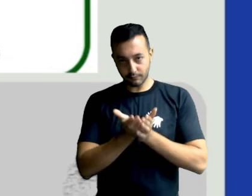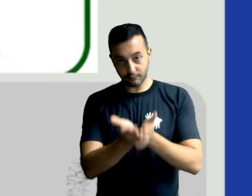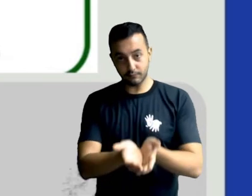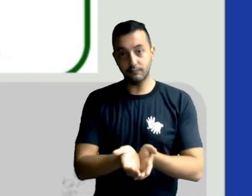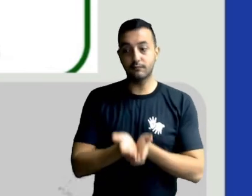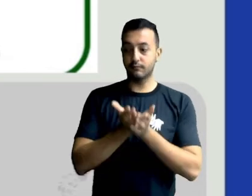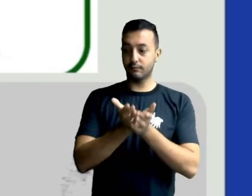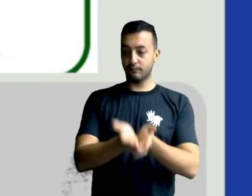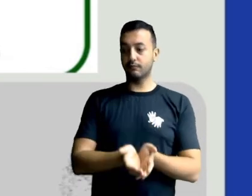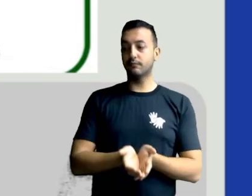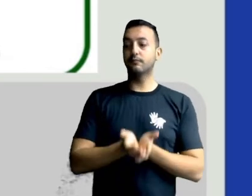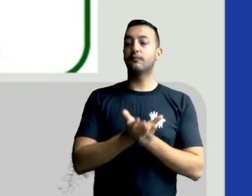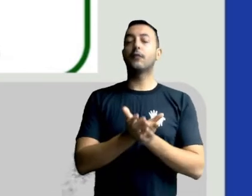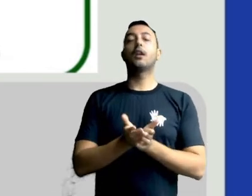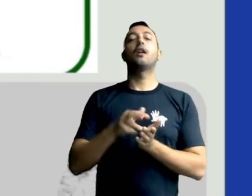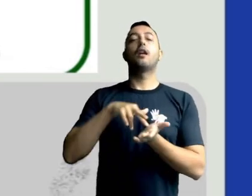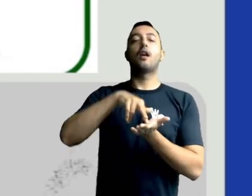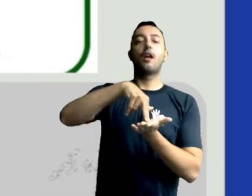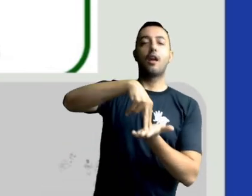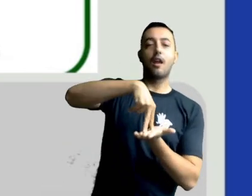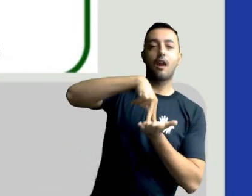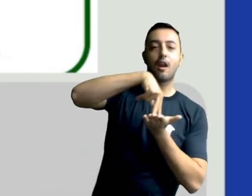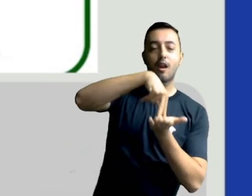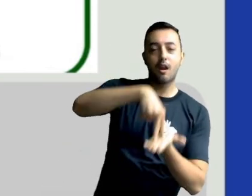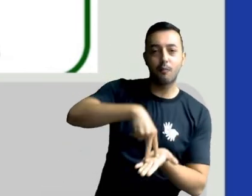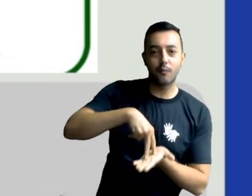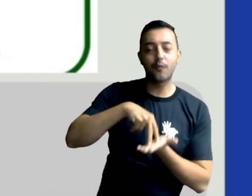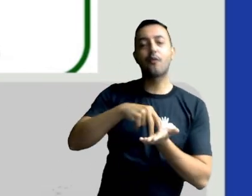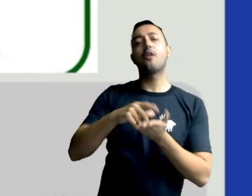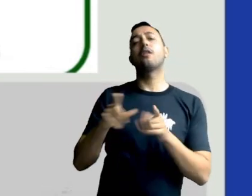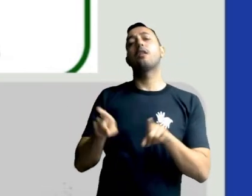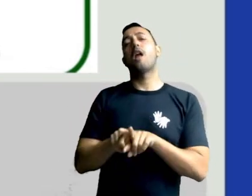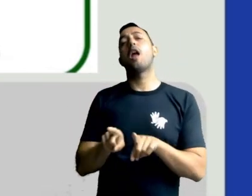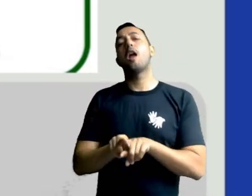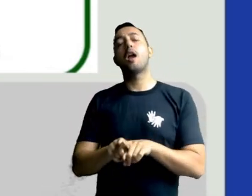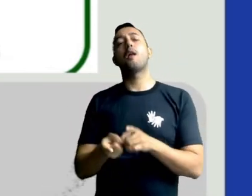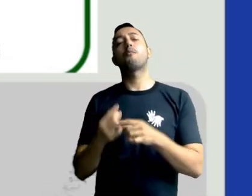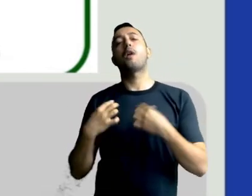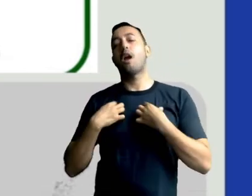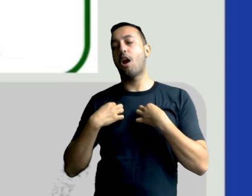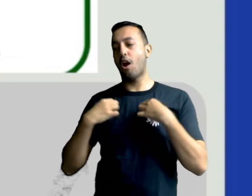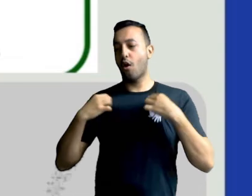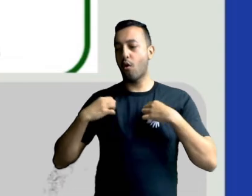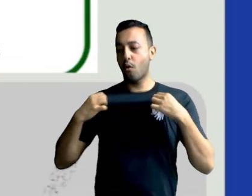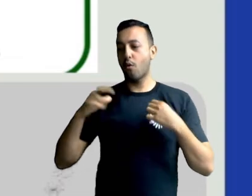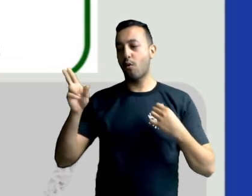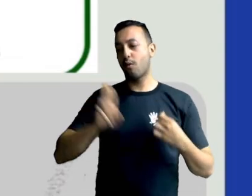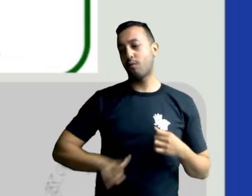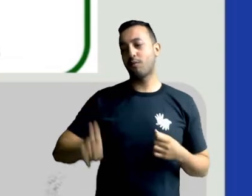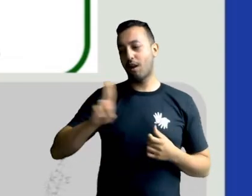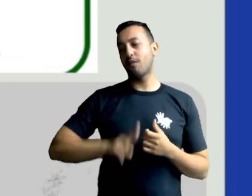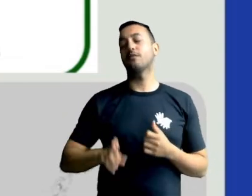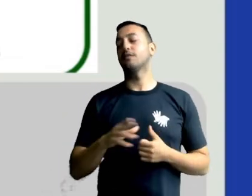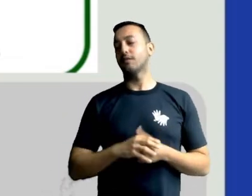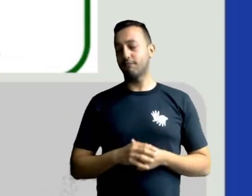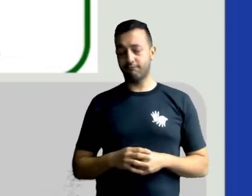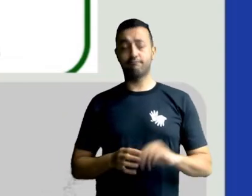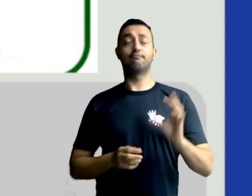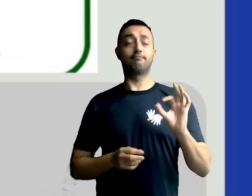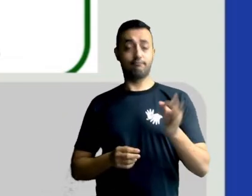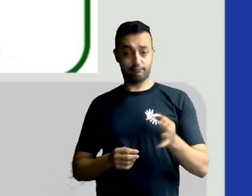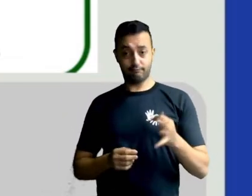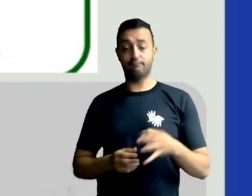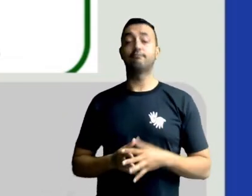barcos ou as canoas, remo e as roupas que aí o homem está